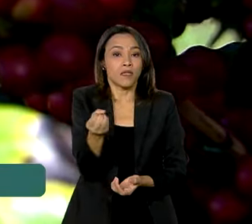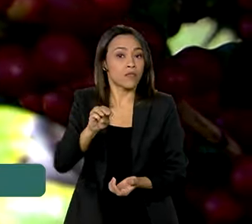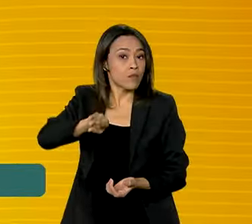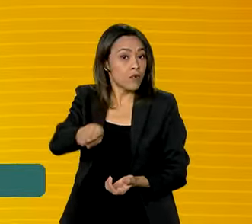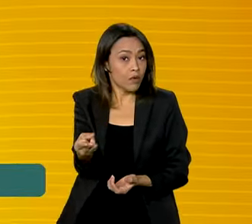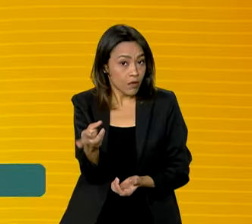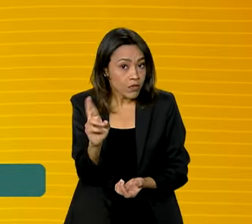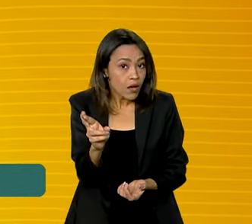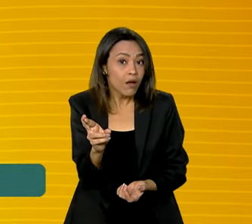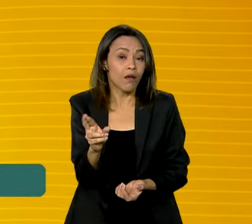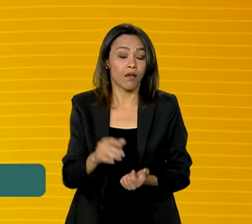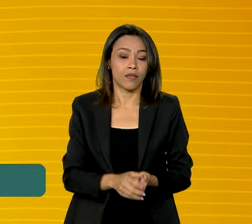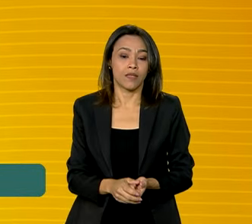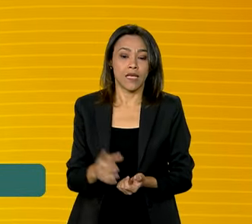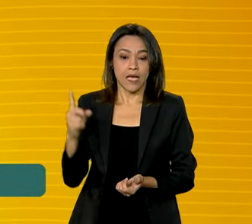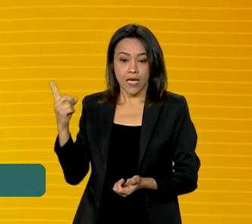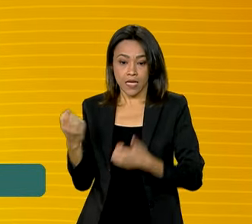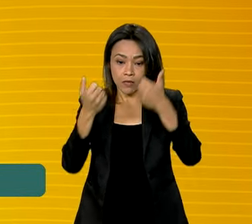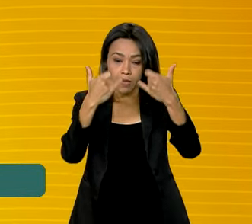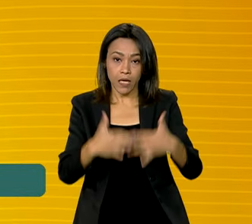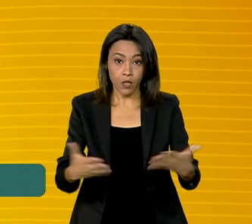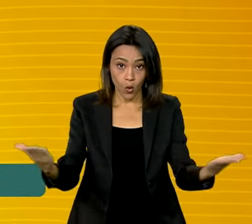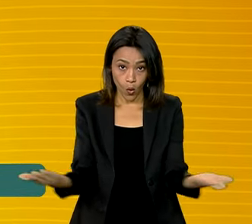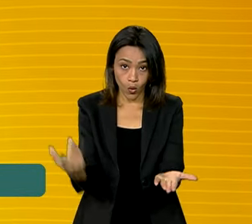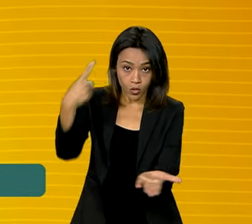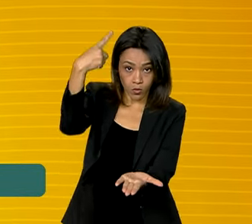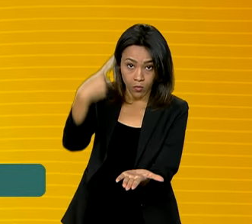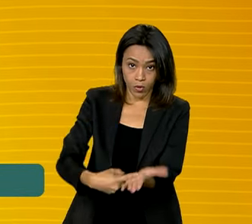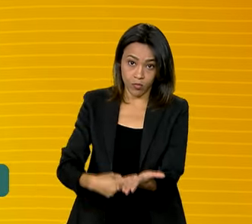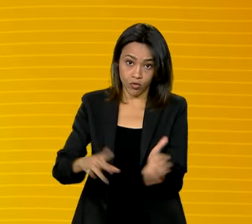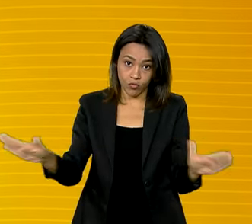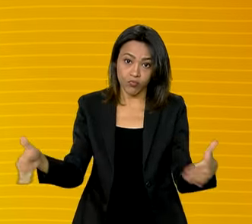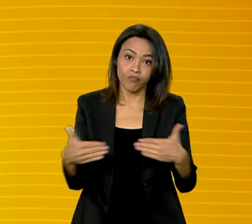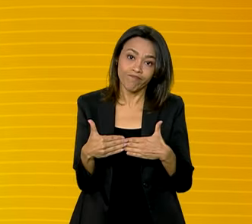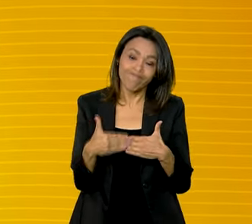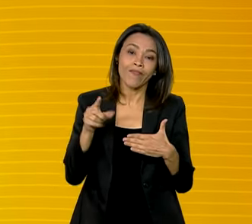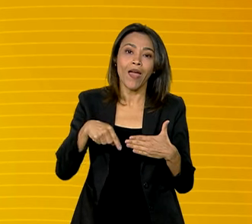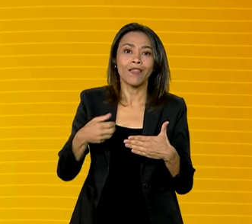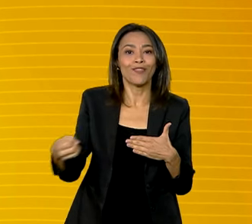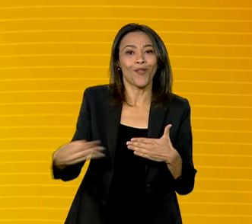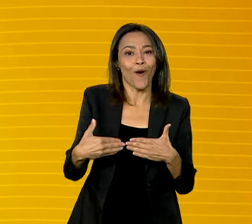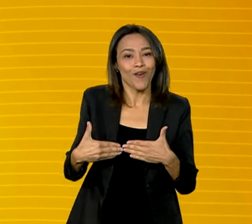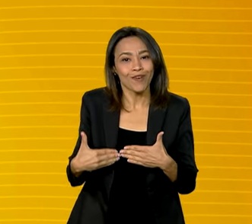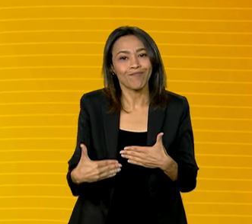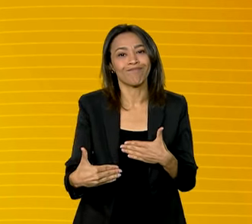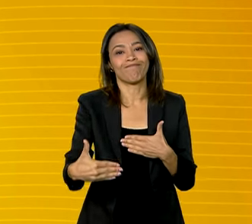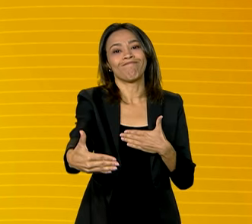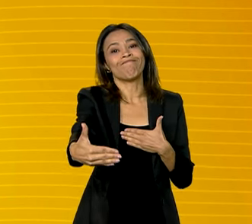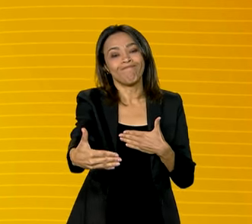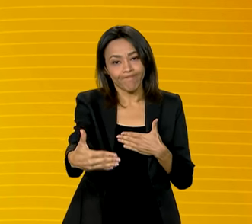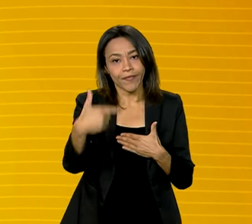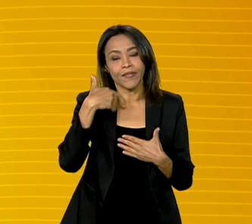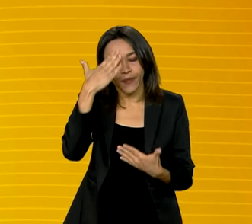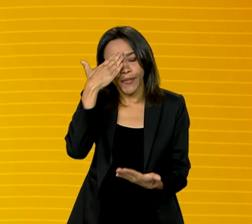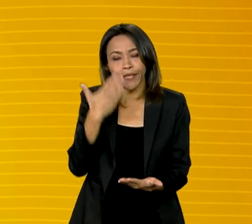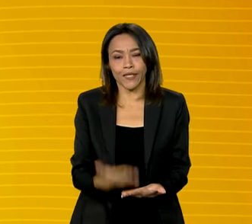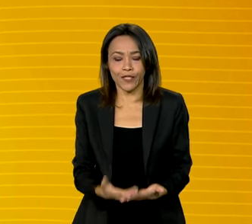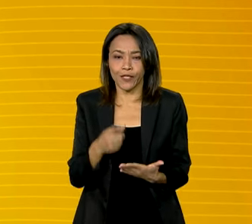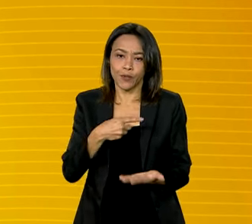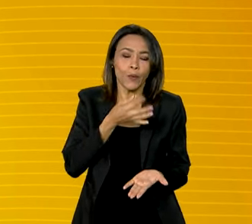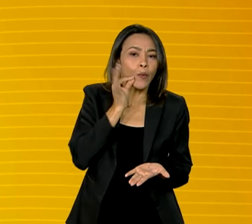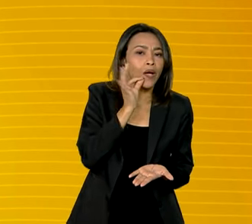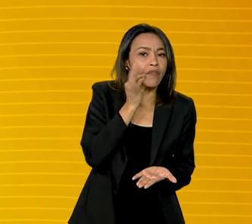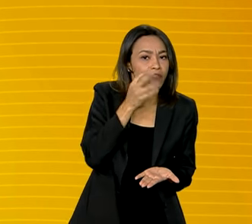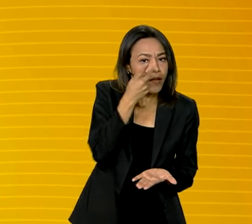R$ 2,6 bilhões. E esse acordo firmado hoje, ela inicia uma fase nova, eu acredito, da presença do café